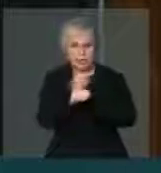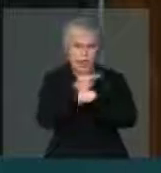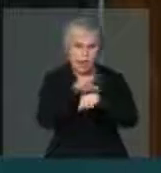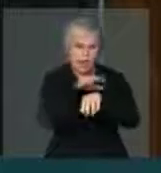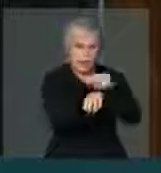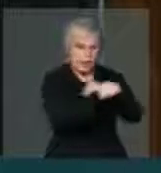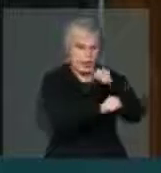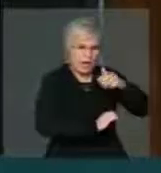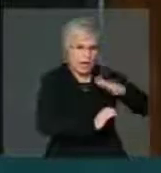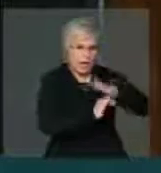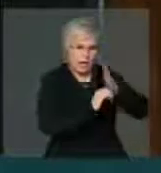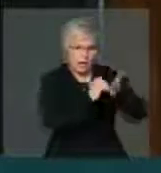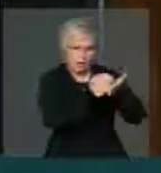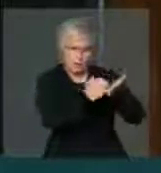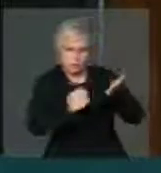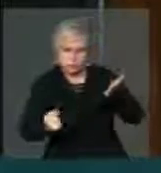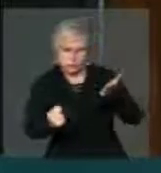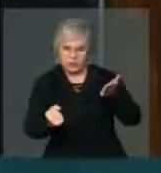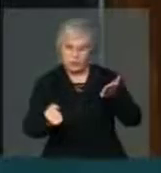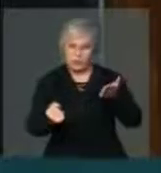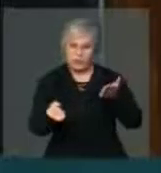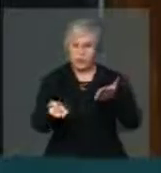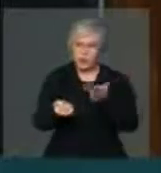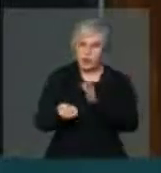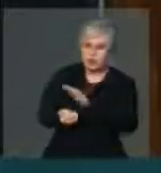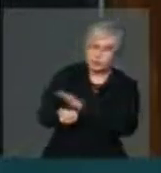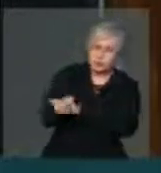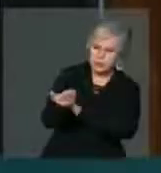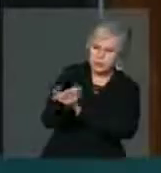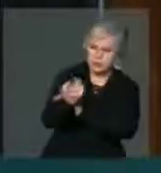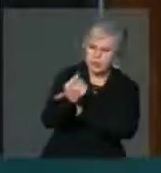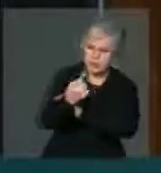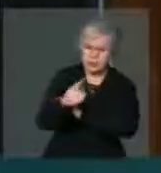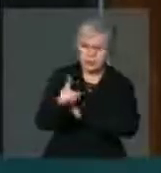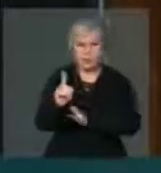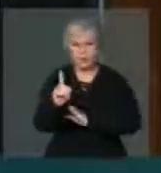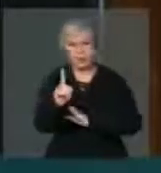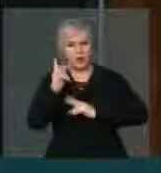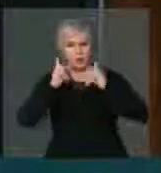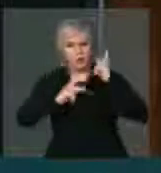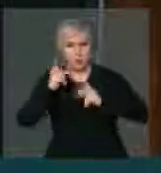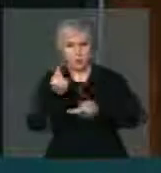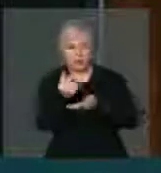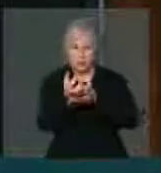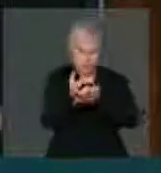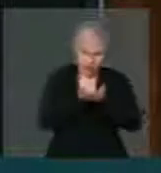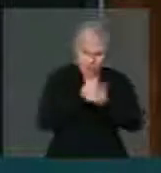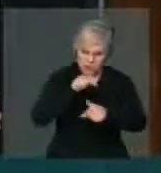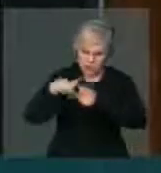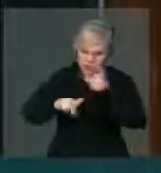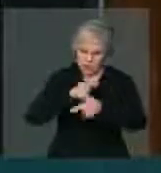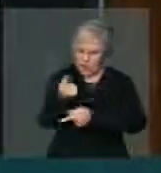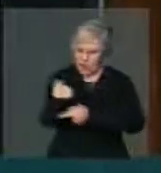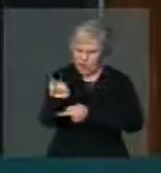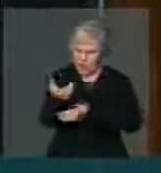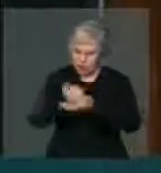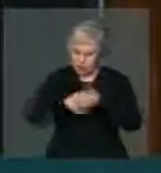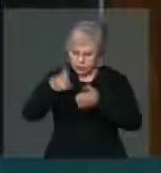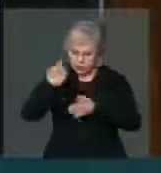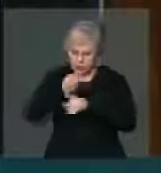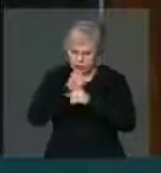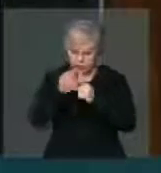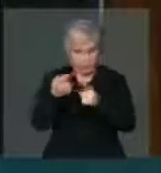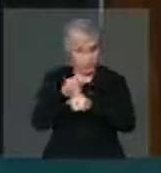dos empresários os seus investimentos e os seus lucros, não só na política de retirar dos trabalhadores os seus direitos